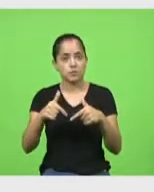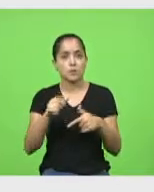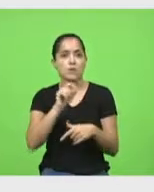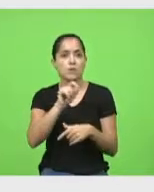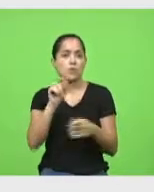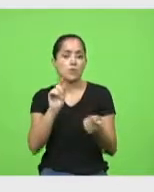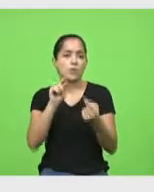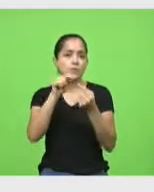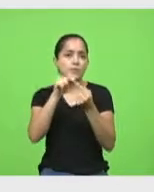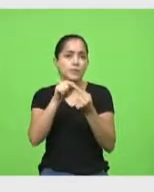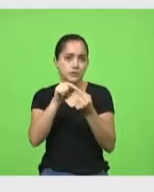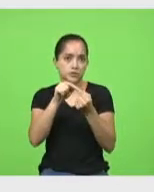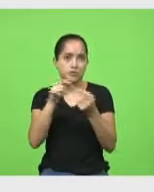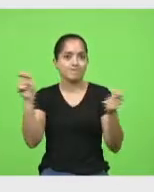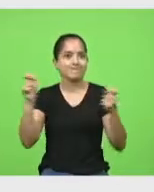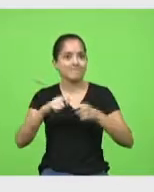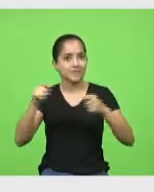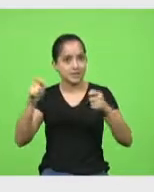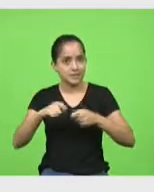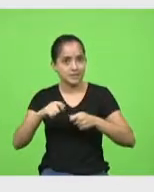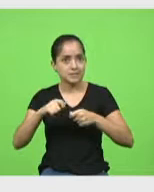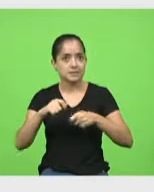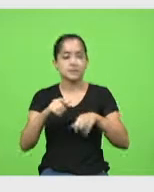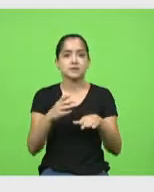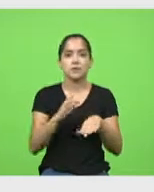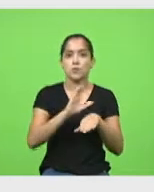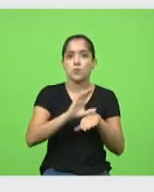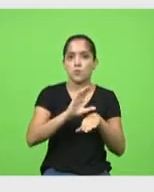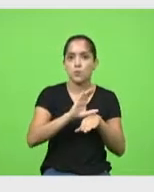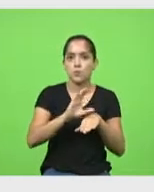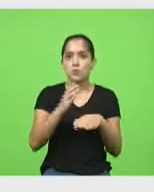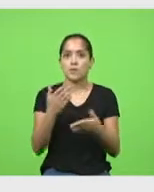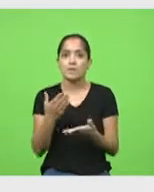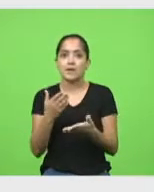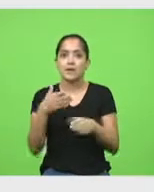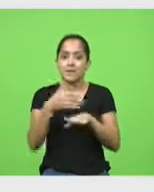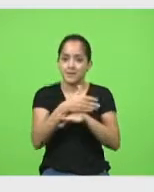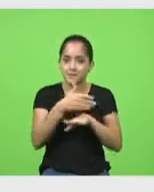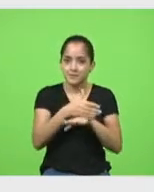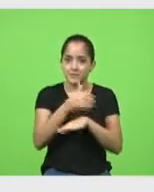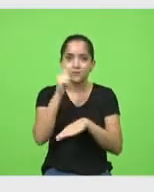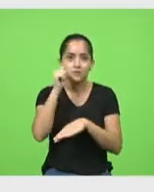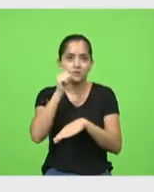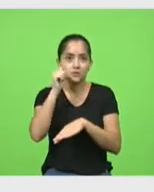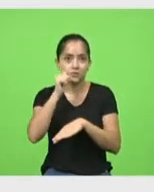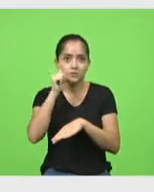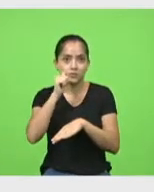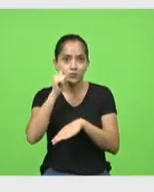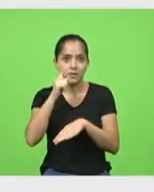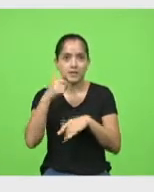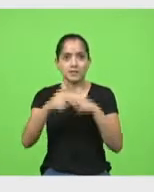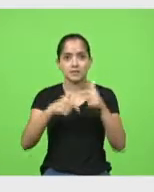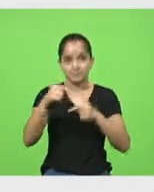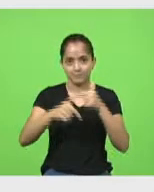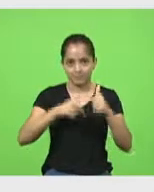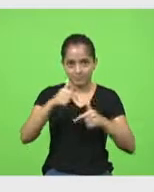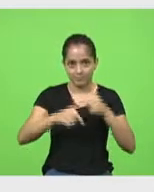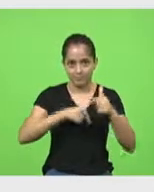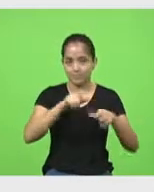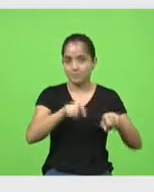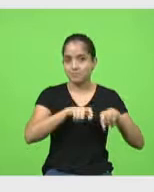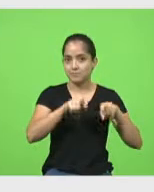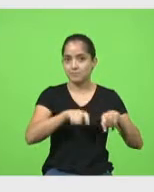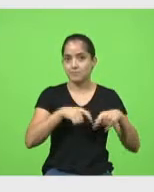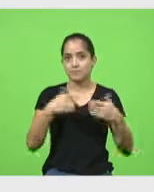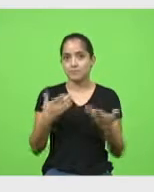como objetivo a capacitação e a participação das mulheres na atividade do agro catarinense